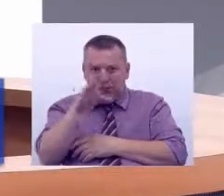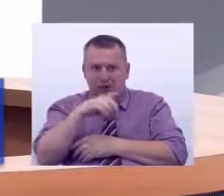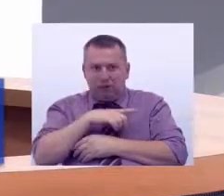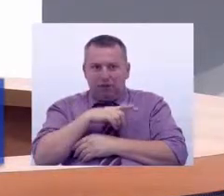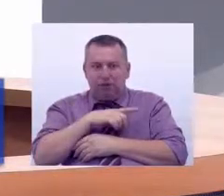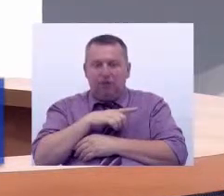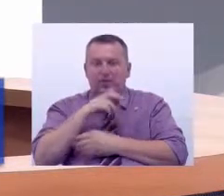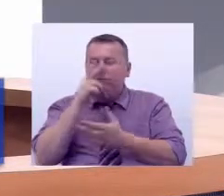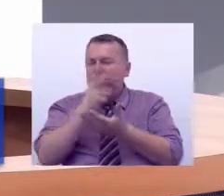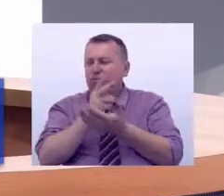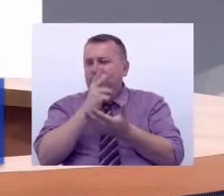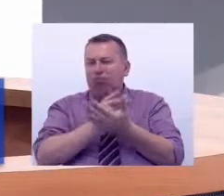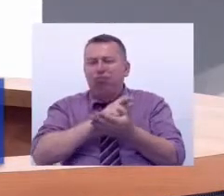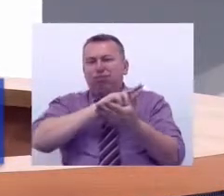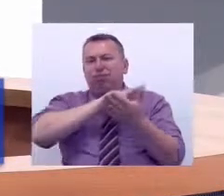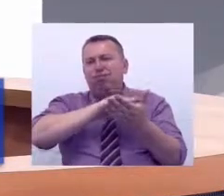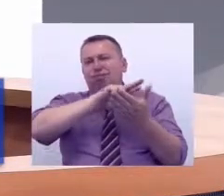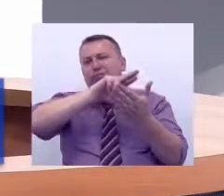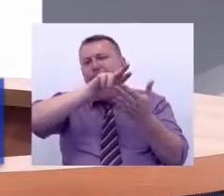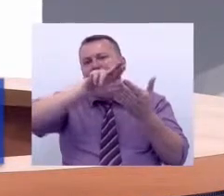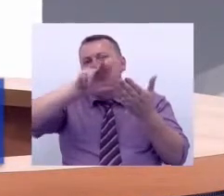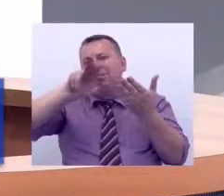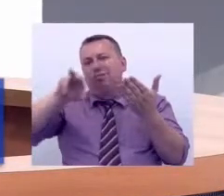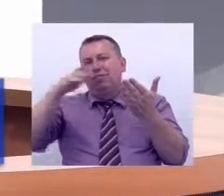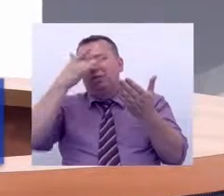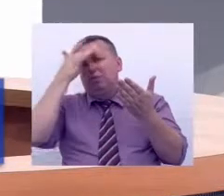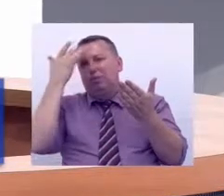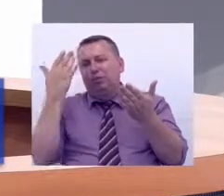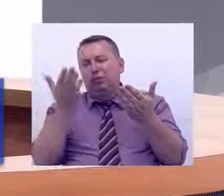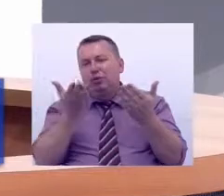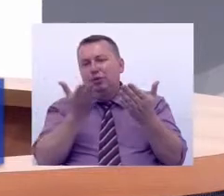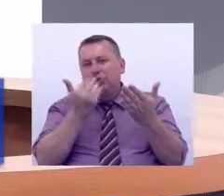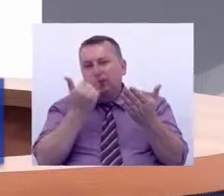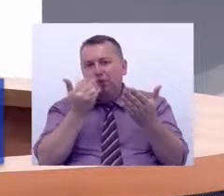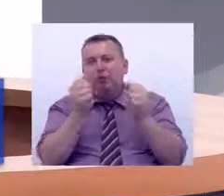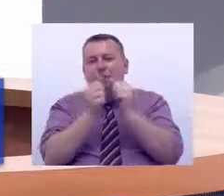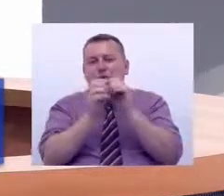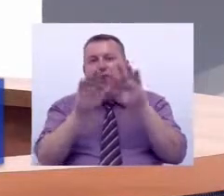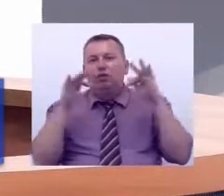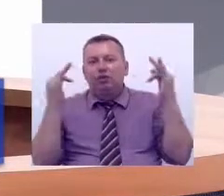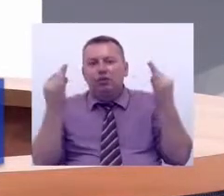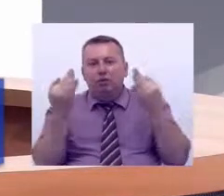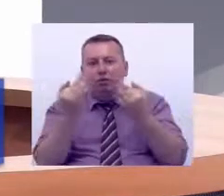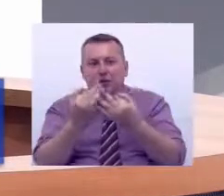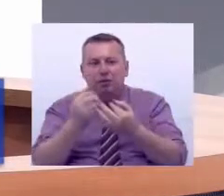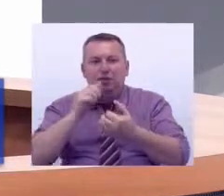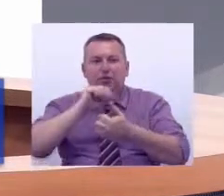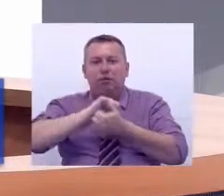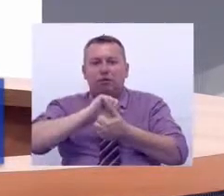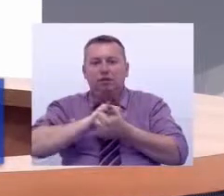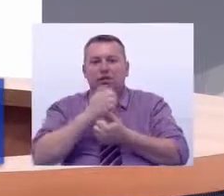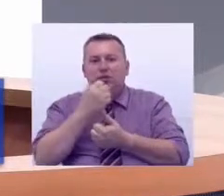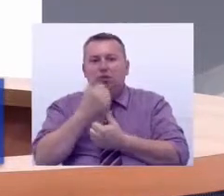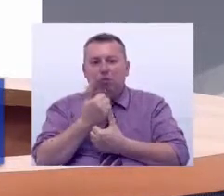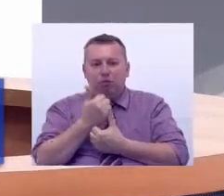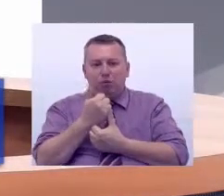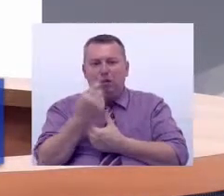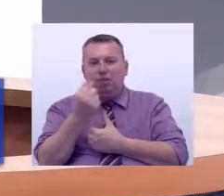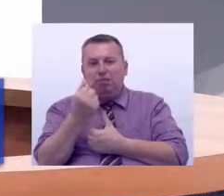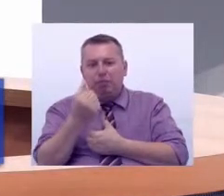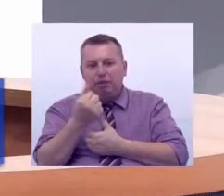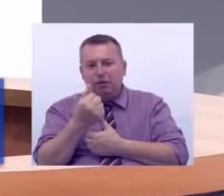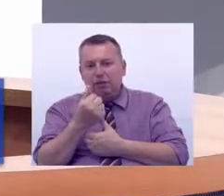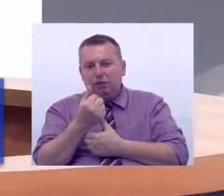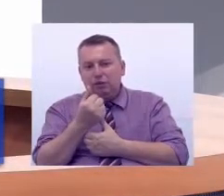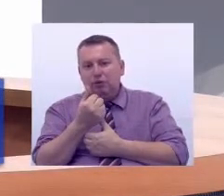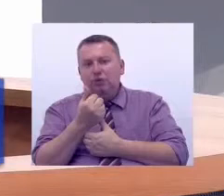estão centenas de pessoas consumindo, né, junto com suas famílias, um produto de alta qualidade a preço